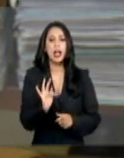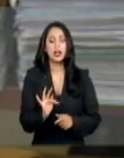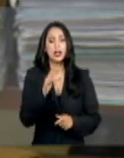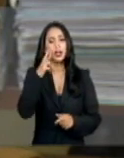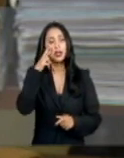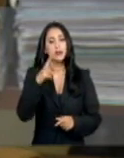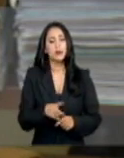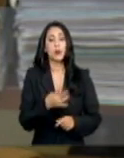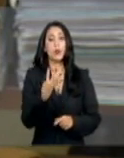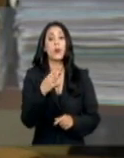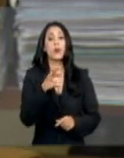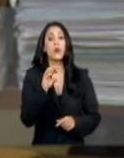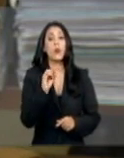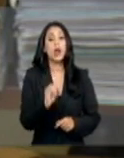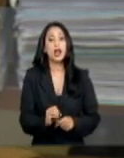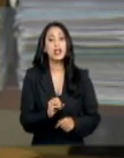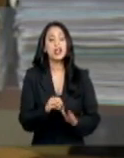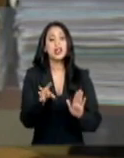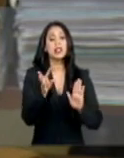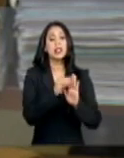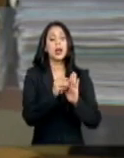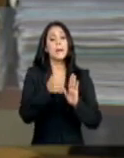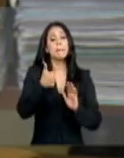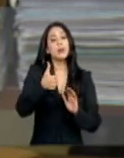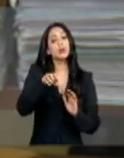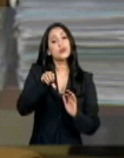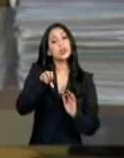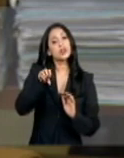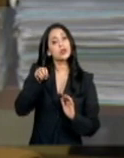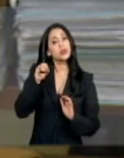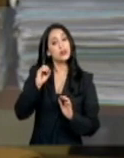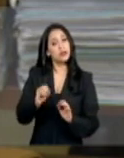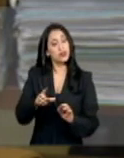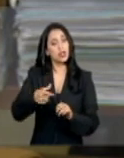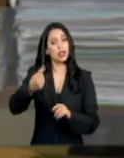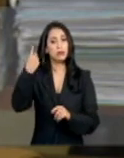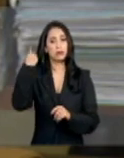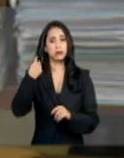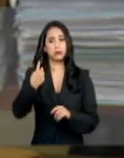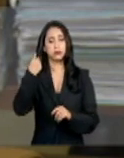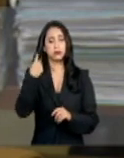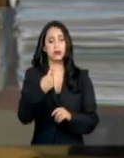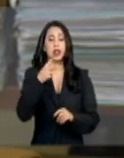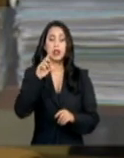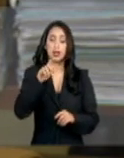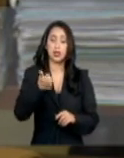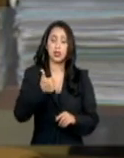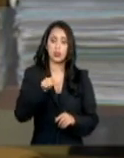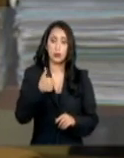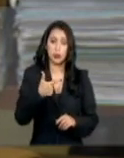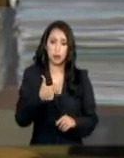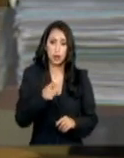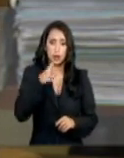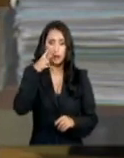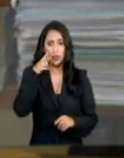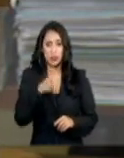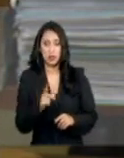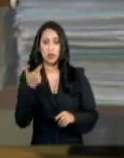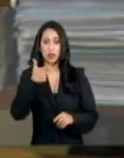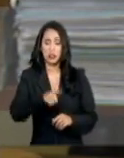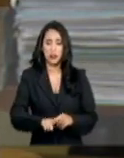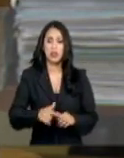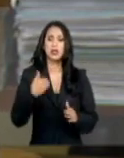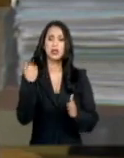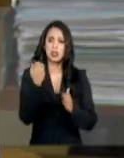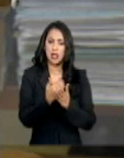recomendações ainda nos idos de 1990 que foram revistas em 2012 desde então regularmente atualizadas